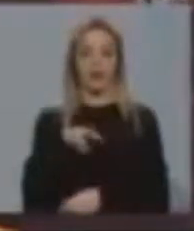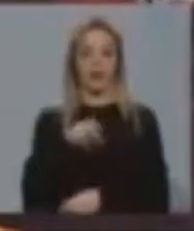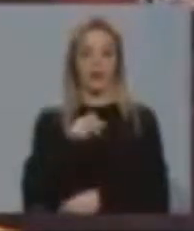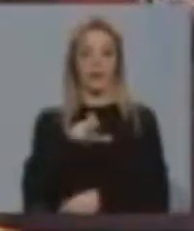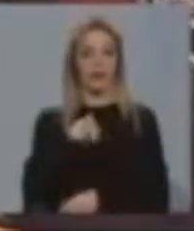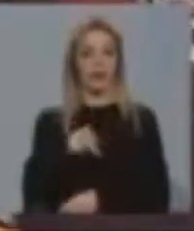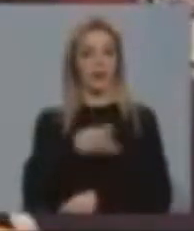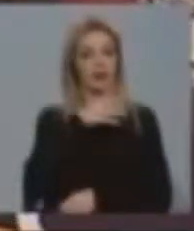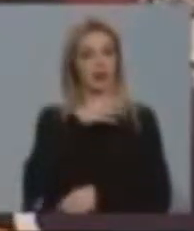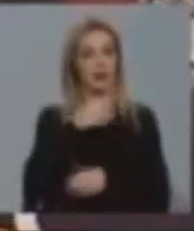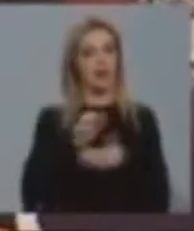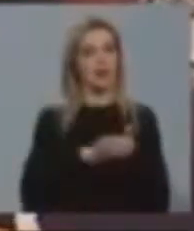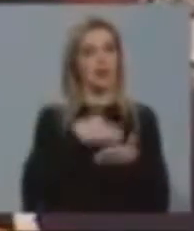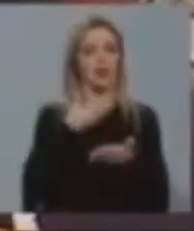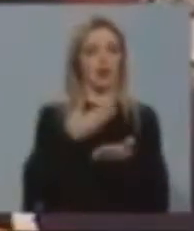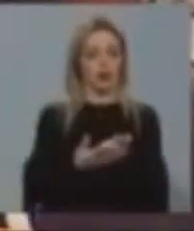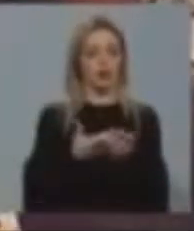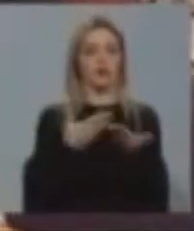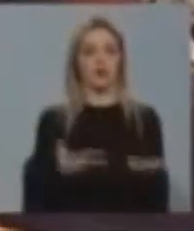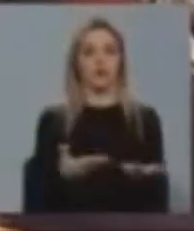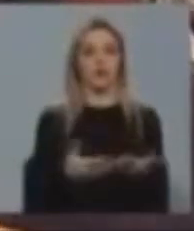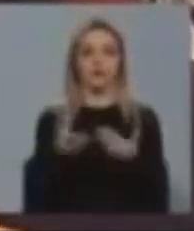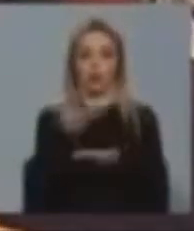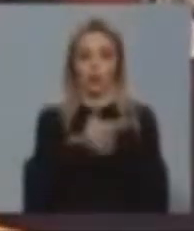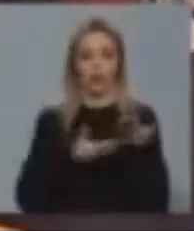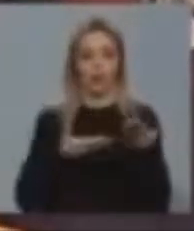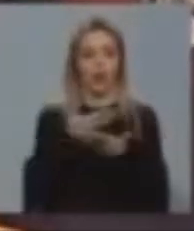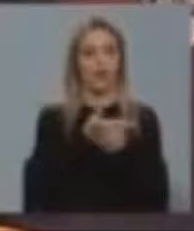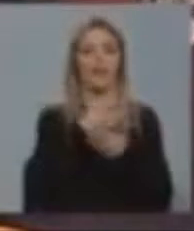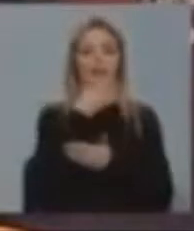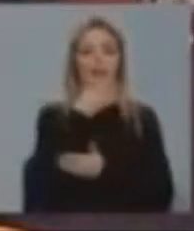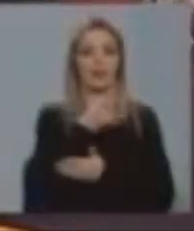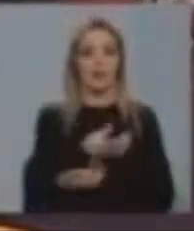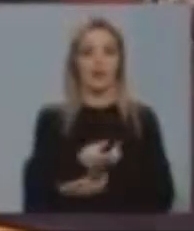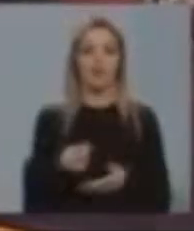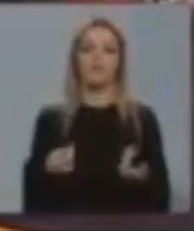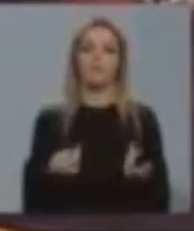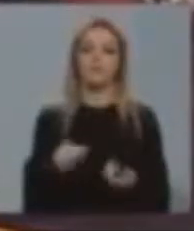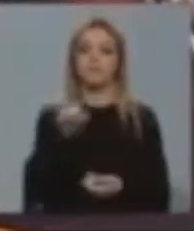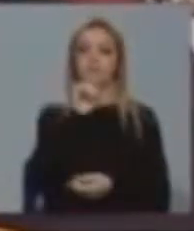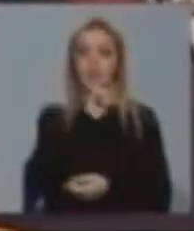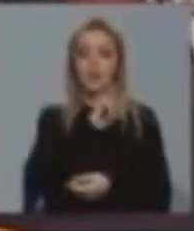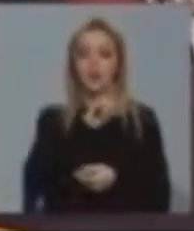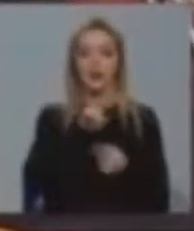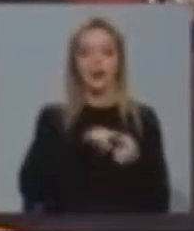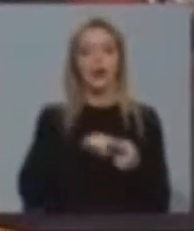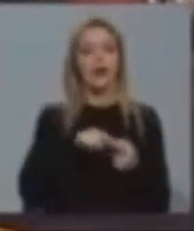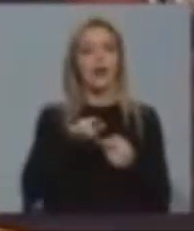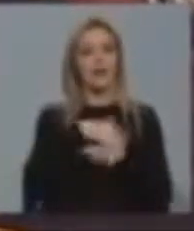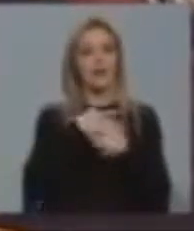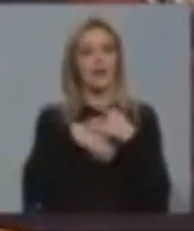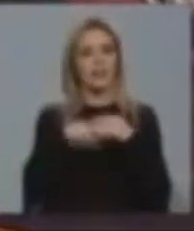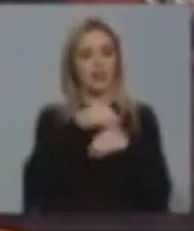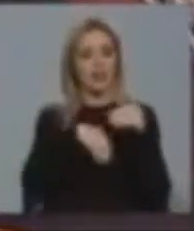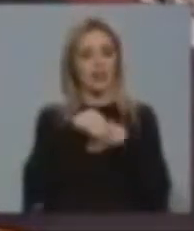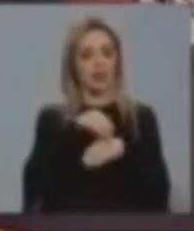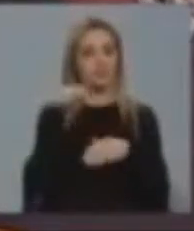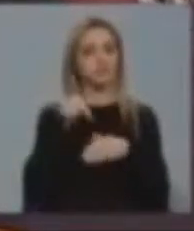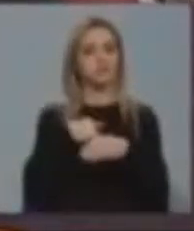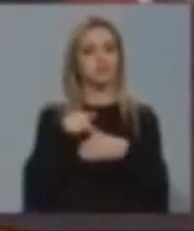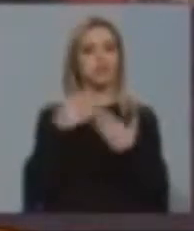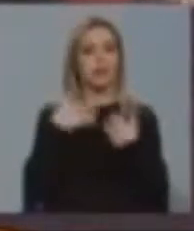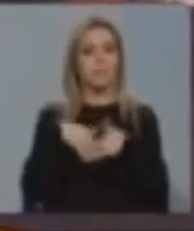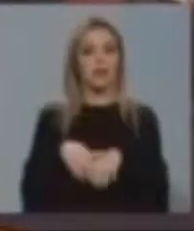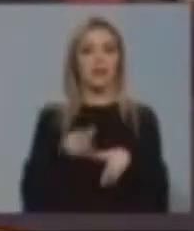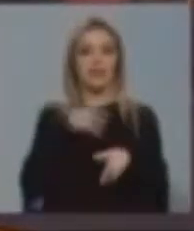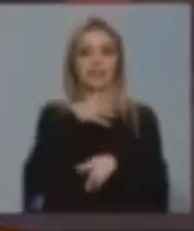a candidatura. Este convívio de Natal coincide com um processo de eleições internas, mas no discurso